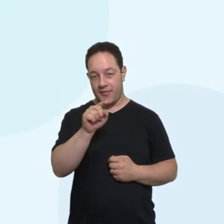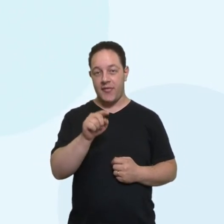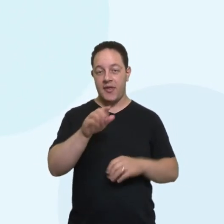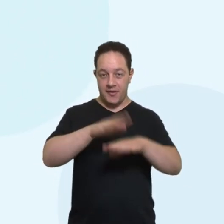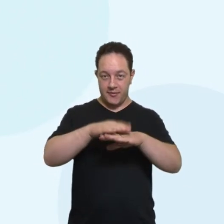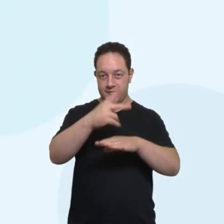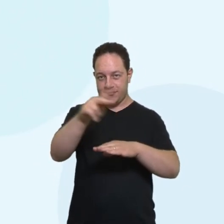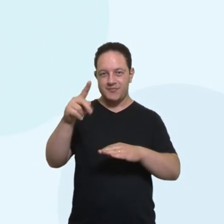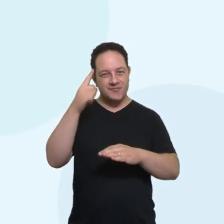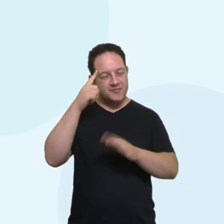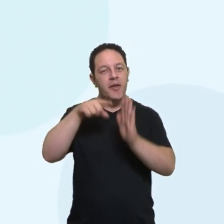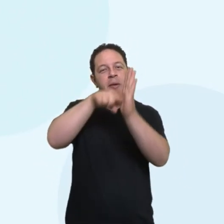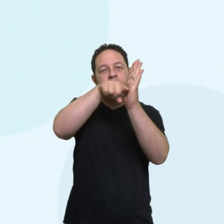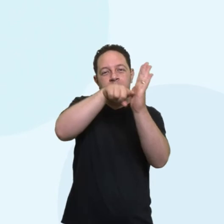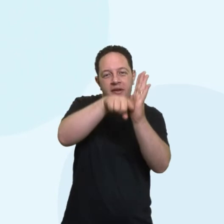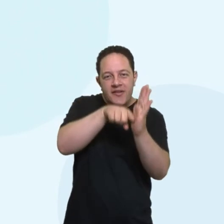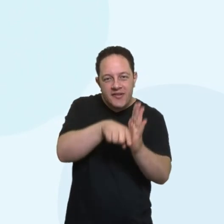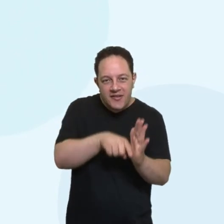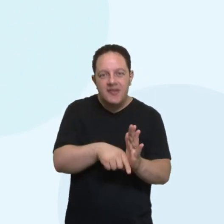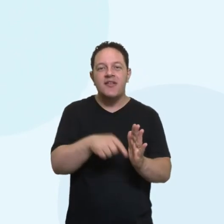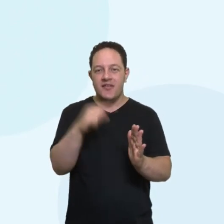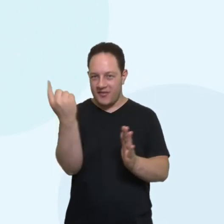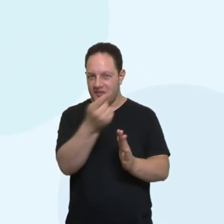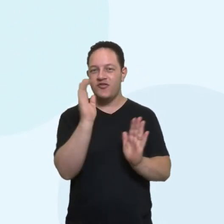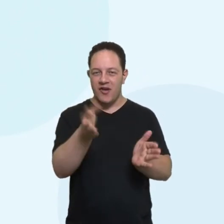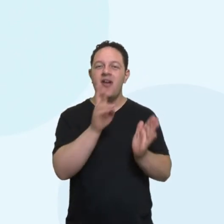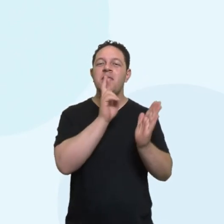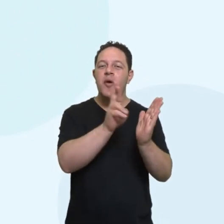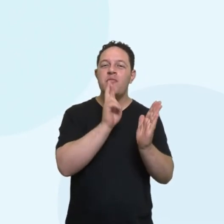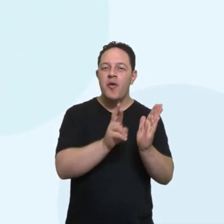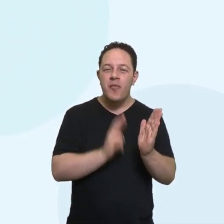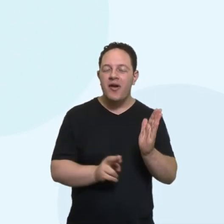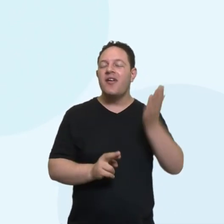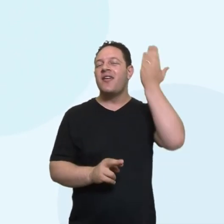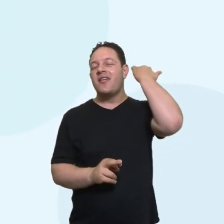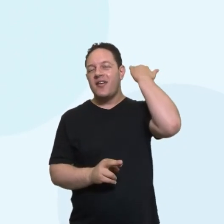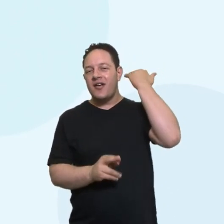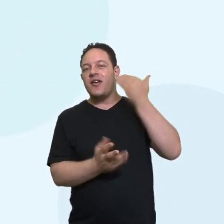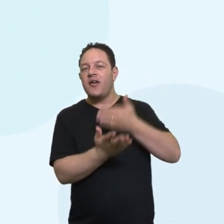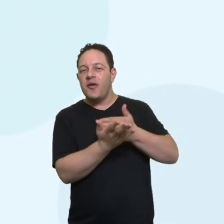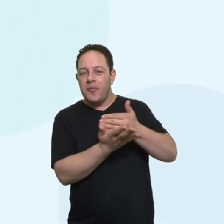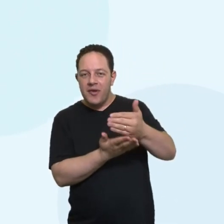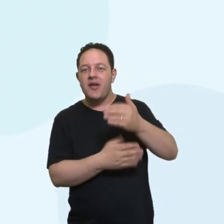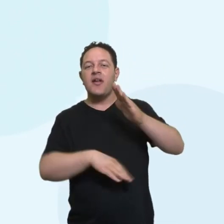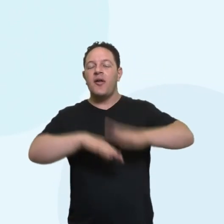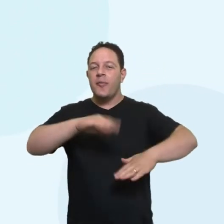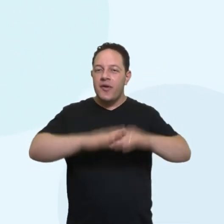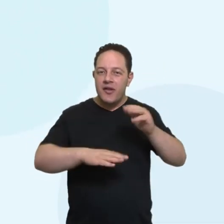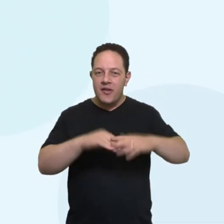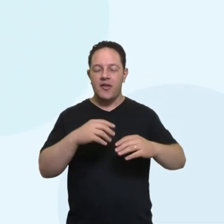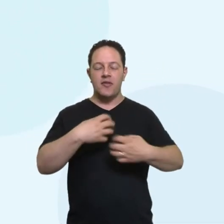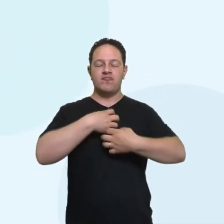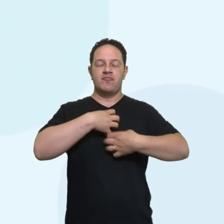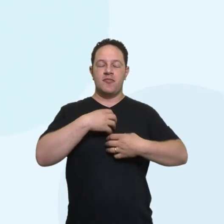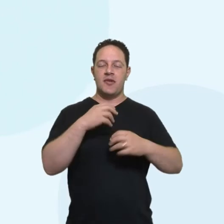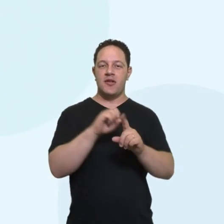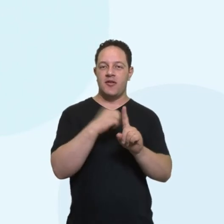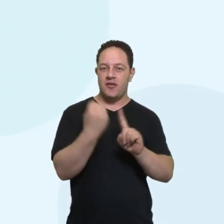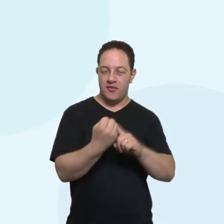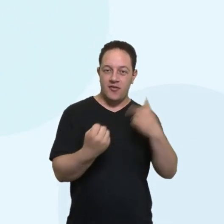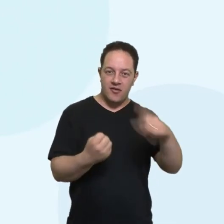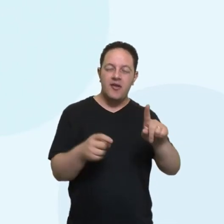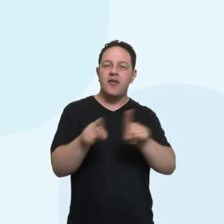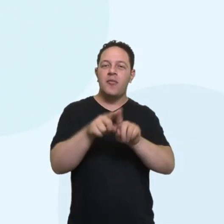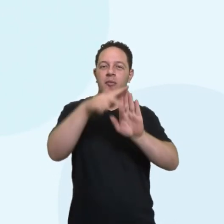vocês aquela pesquisa de Formação que todos vocês responderão lá na formação que foi dado de competências socioemocionais o projeto de